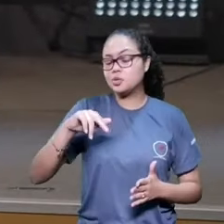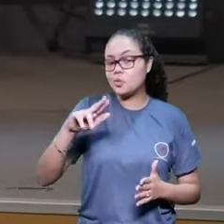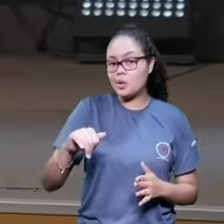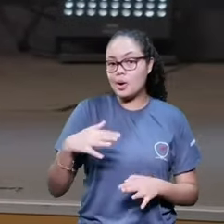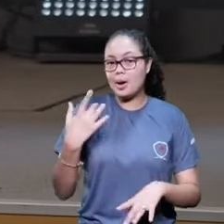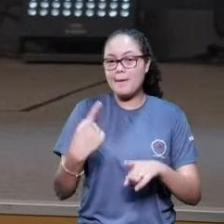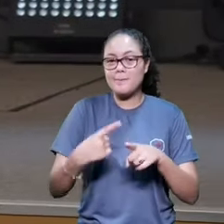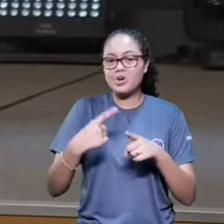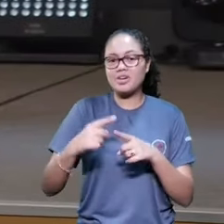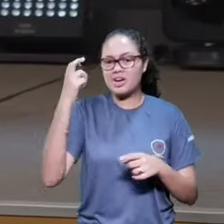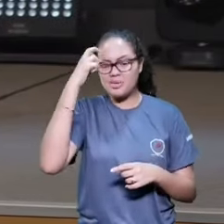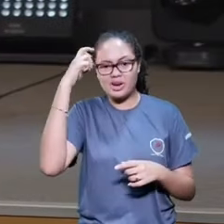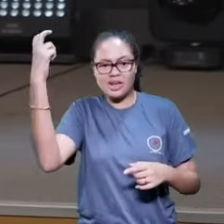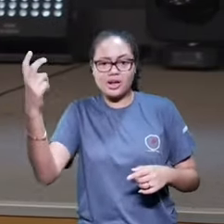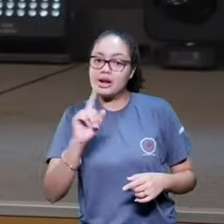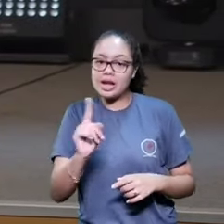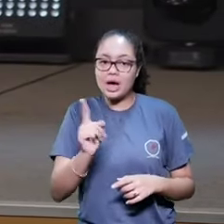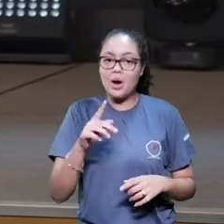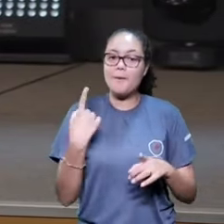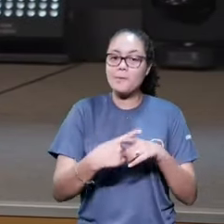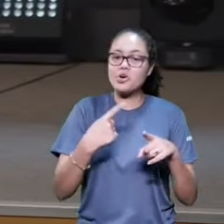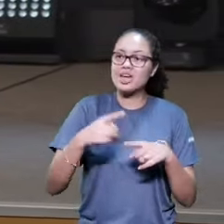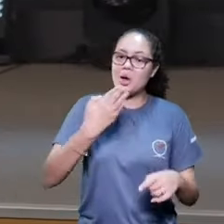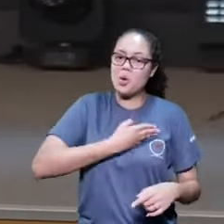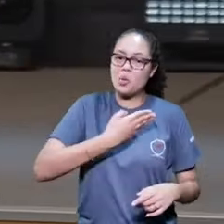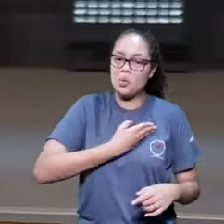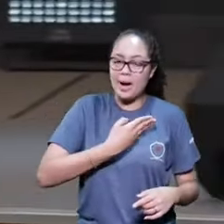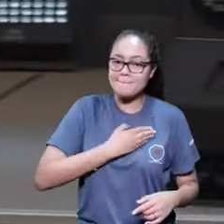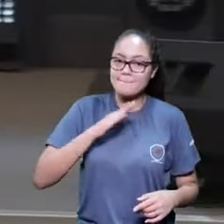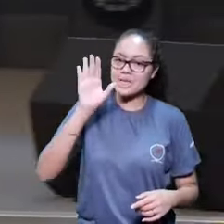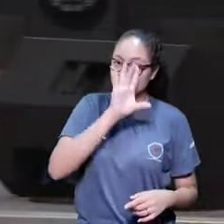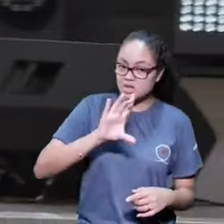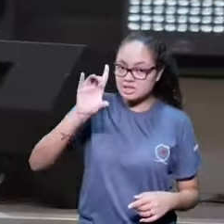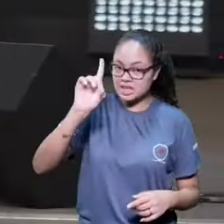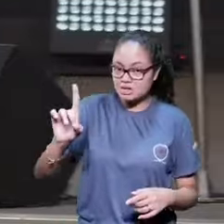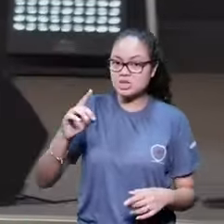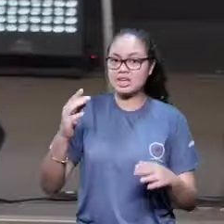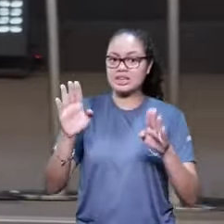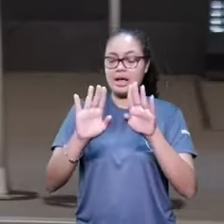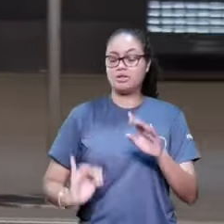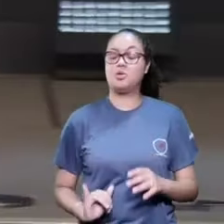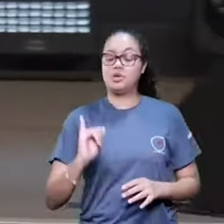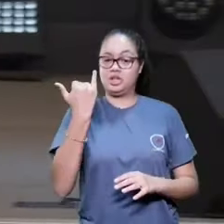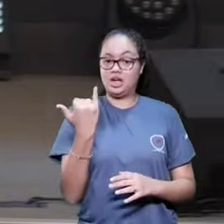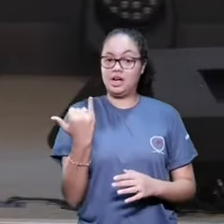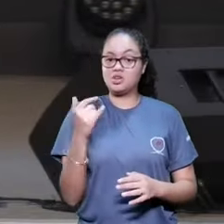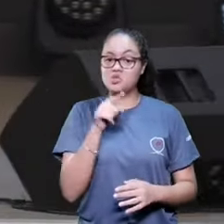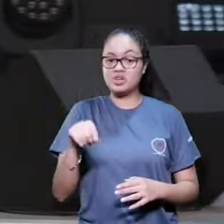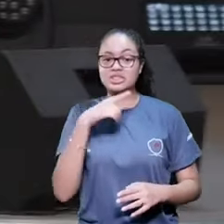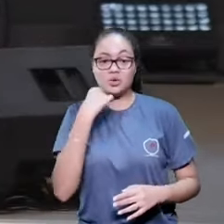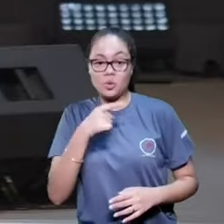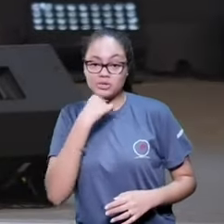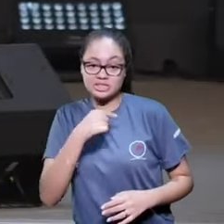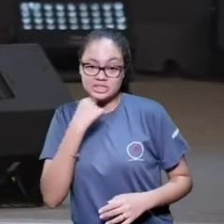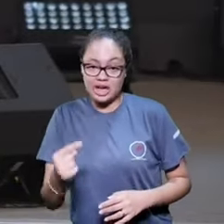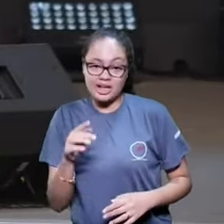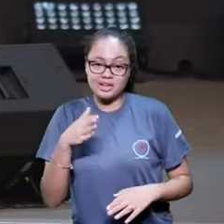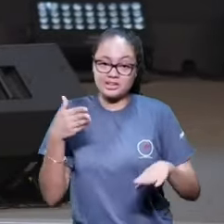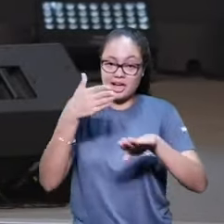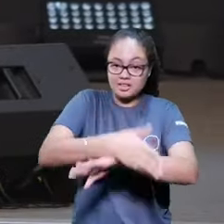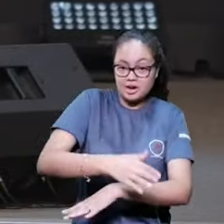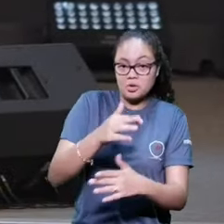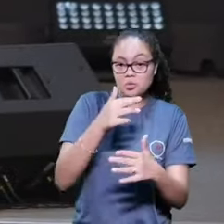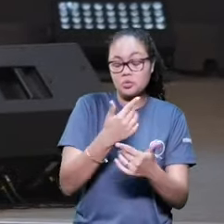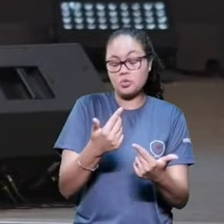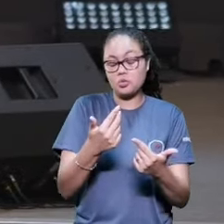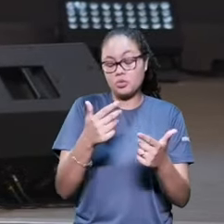fiquei mais inteligente? Não, é o amigo que está abrindo portas que você não conseguiria abrir, que está te colocando em lugares que você nunca poderia ser